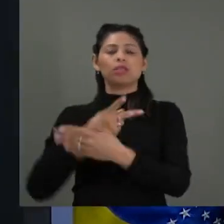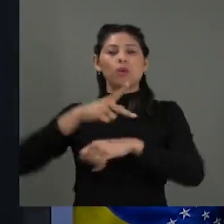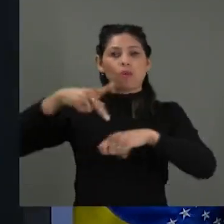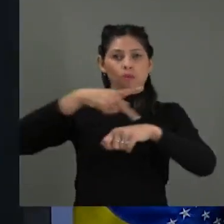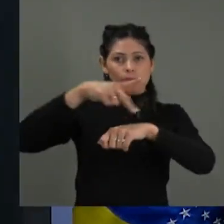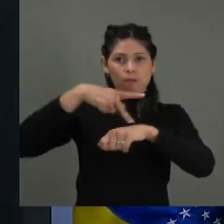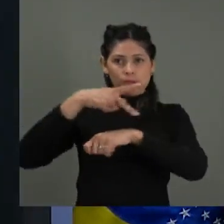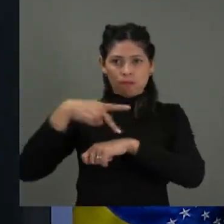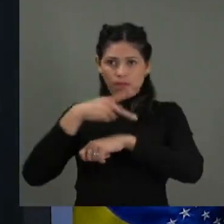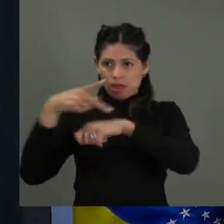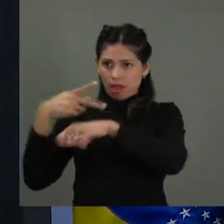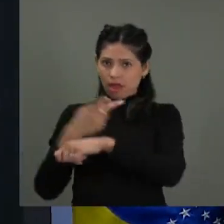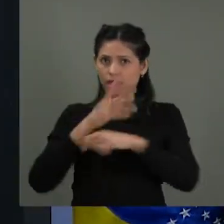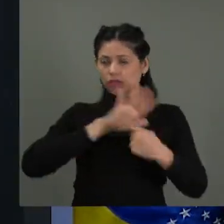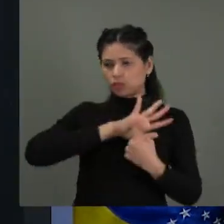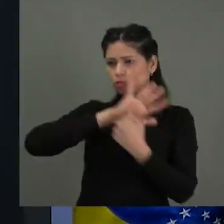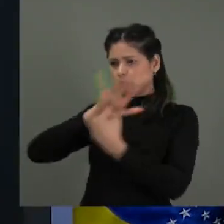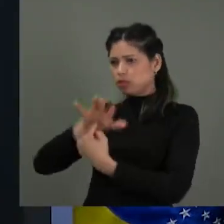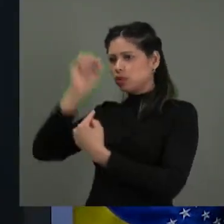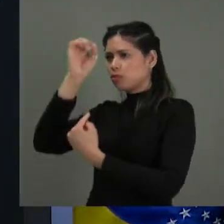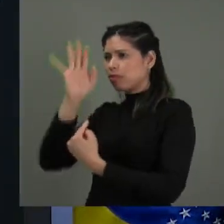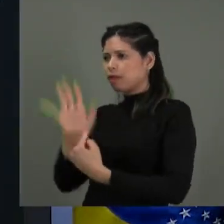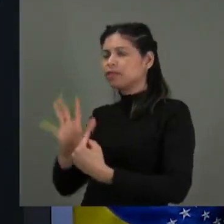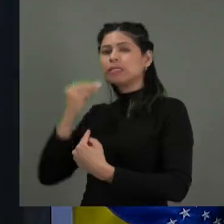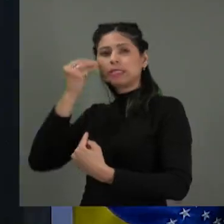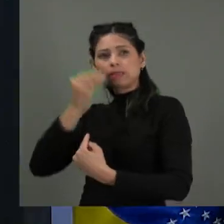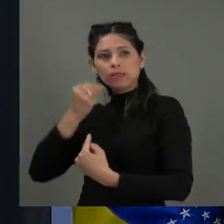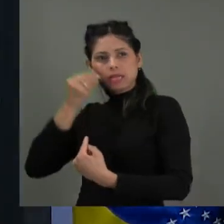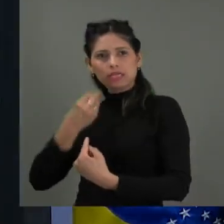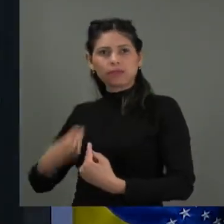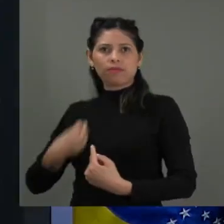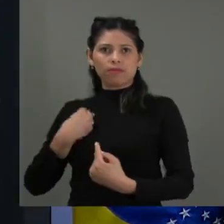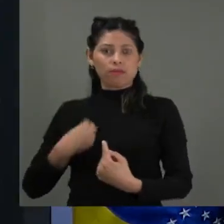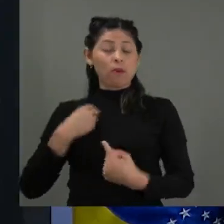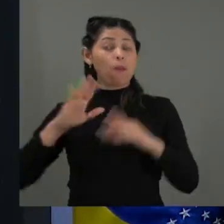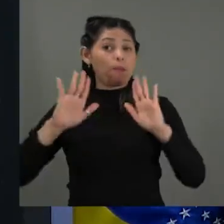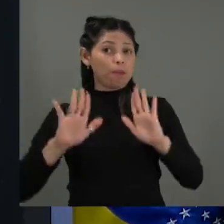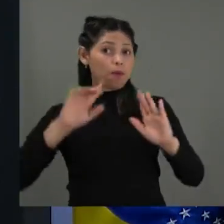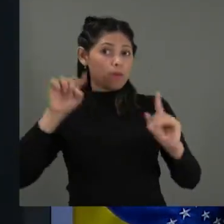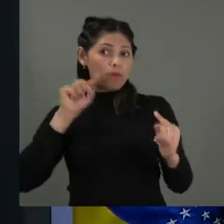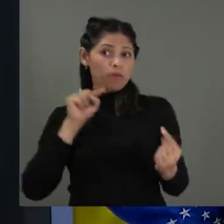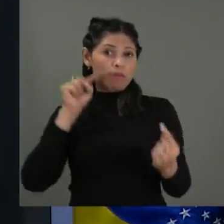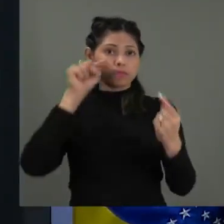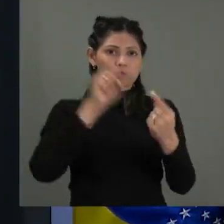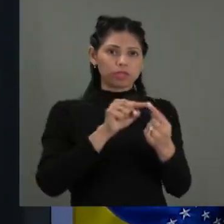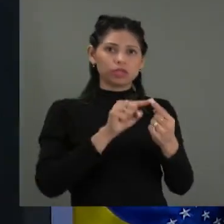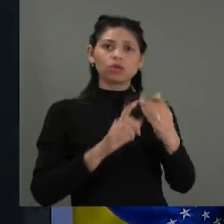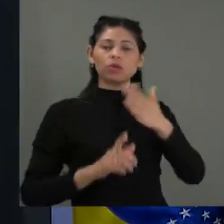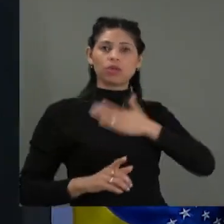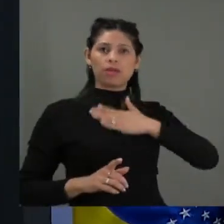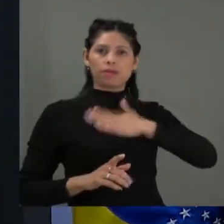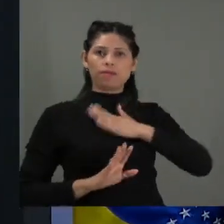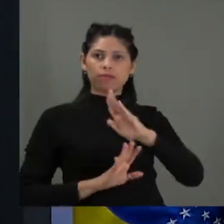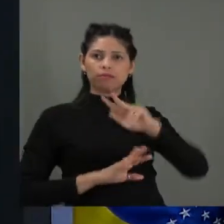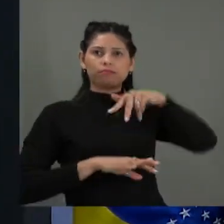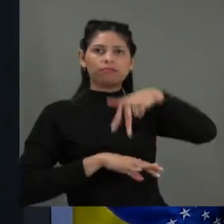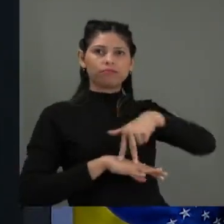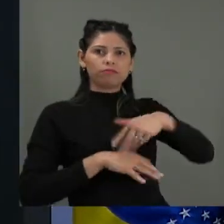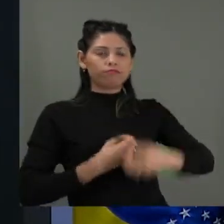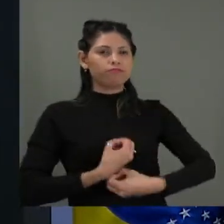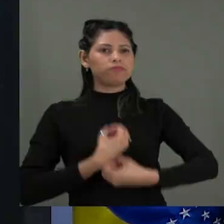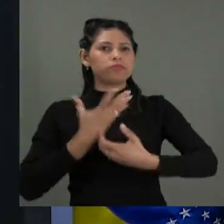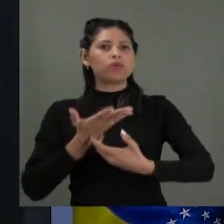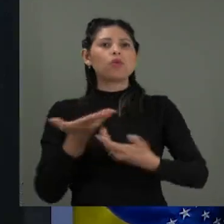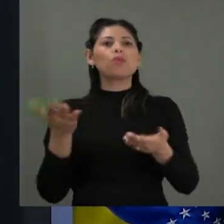países sobre essa situação. Mas, senhor presidente, o objetivo do meu pronunciamento hoje aqui,